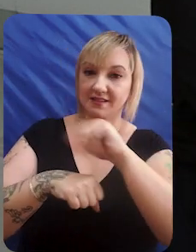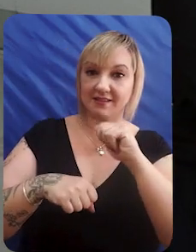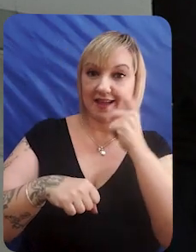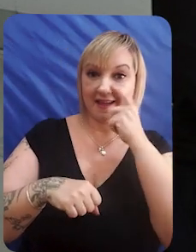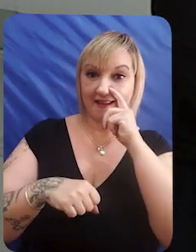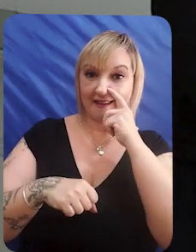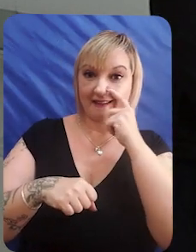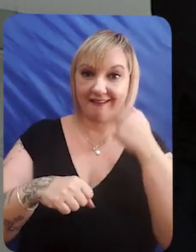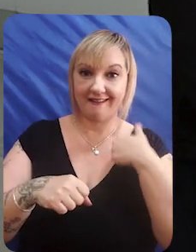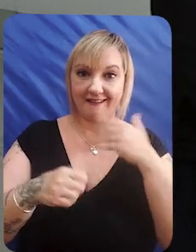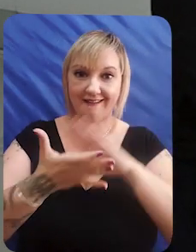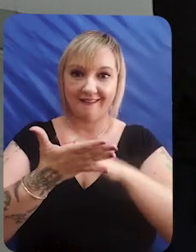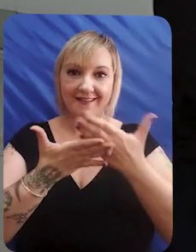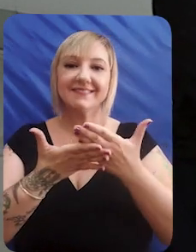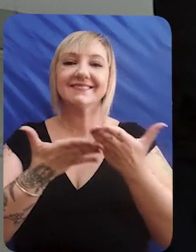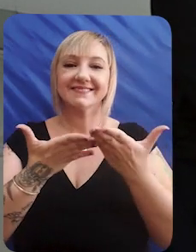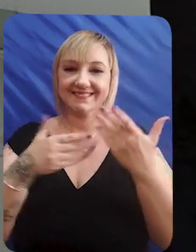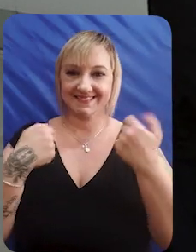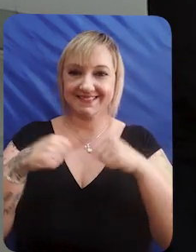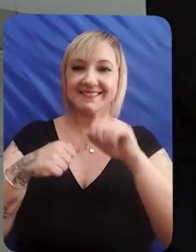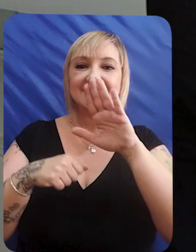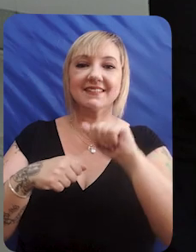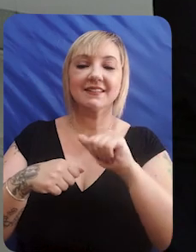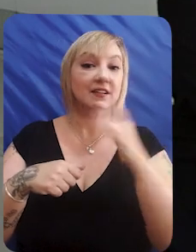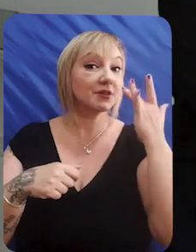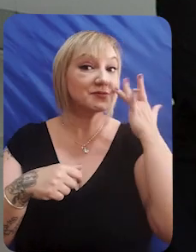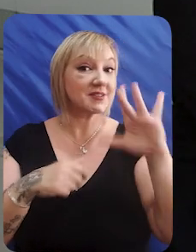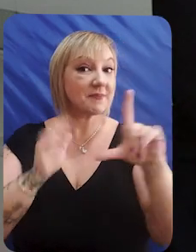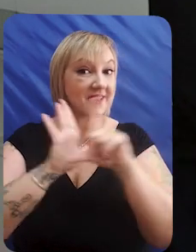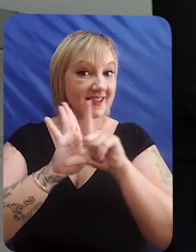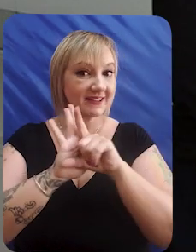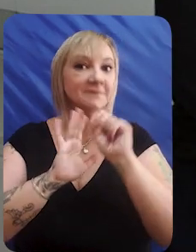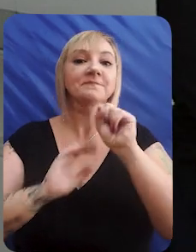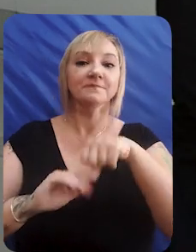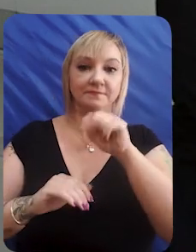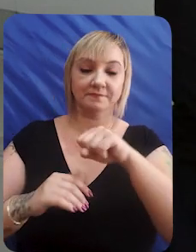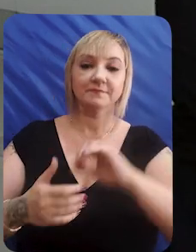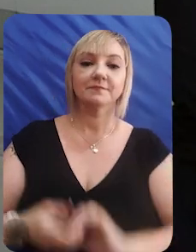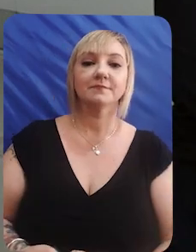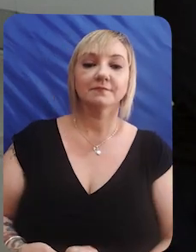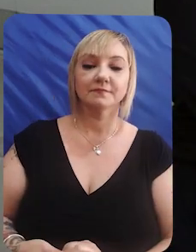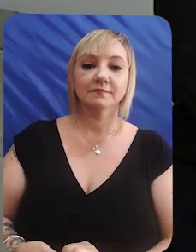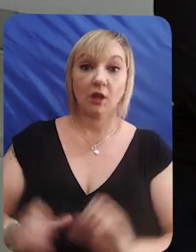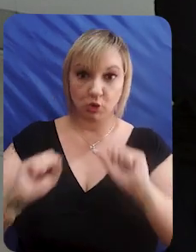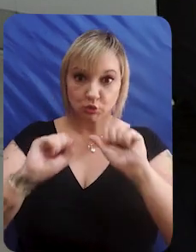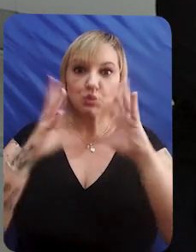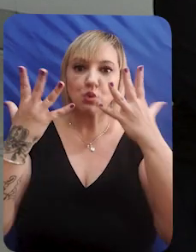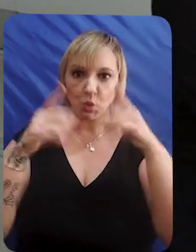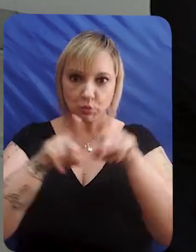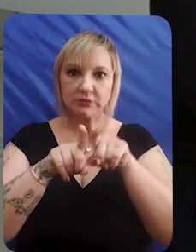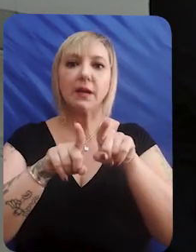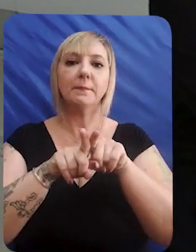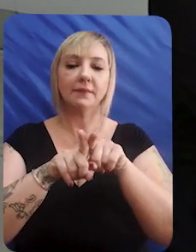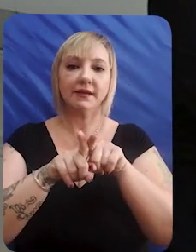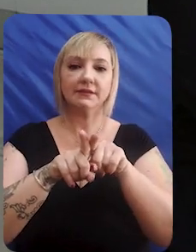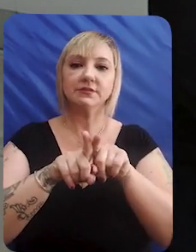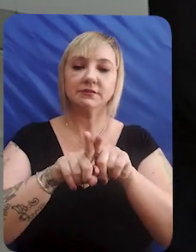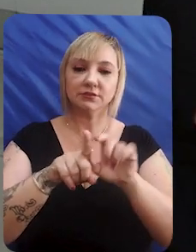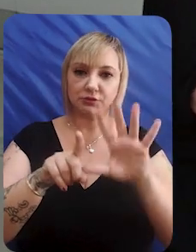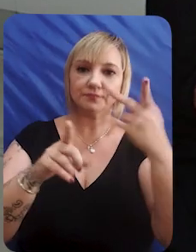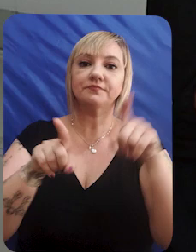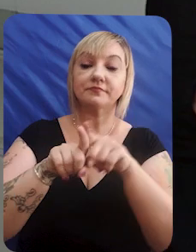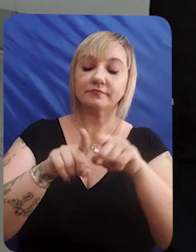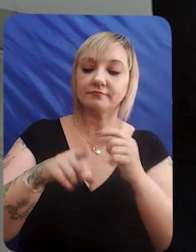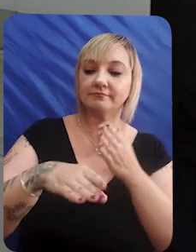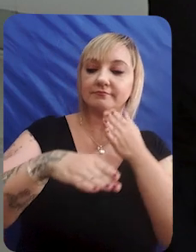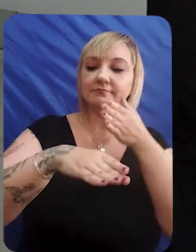quem sabe, para ser nossa intérprete na peça. Eu não sabia que tinha essa lei, sabia? Sim, tem a lei brasileira de inclusão. Nos shows também? Nos shows também. Se